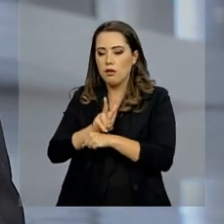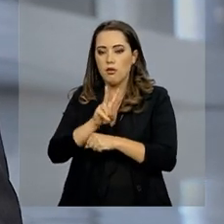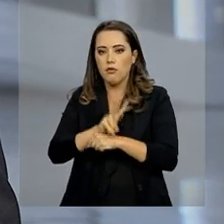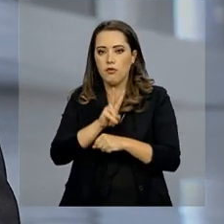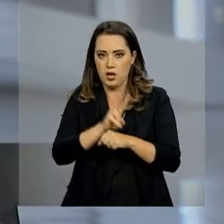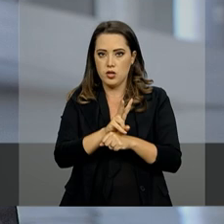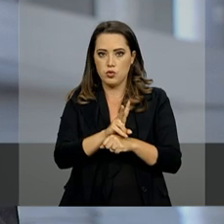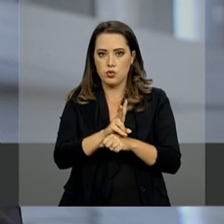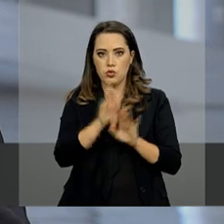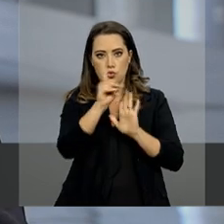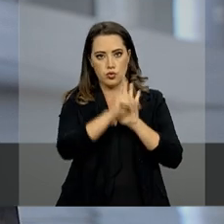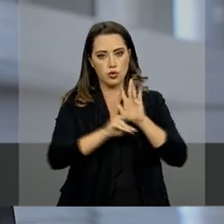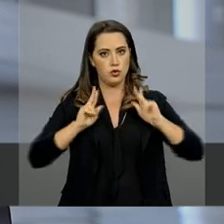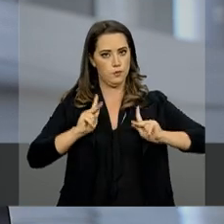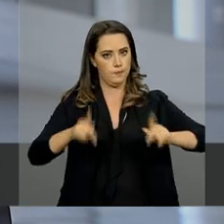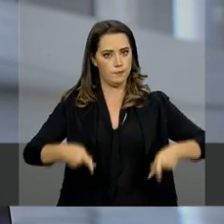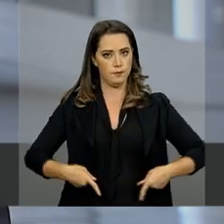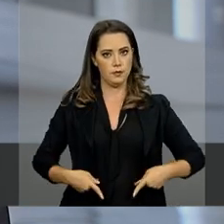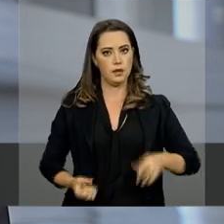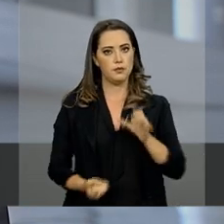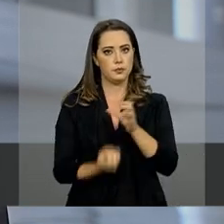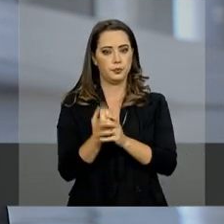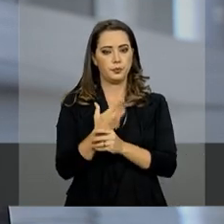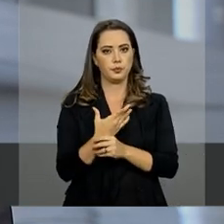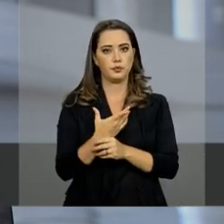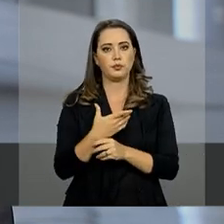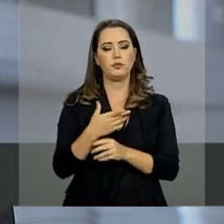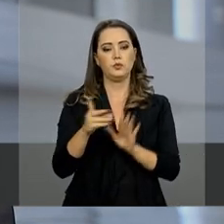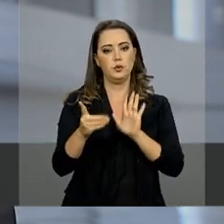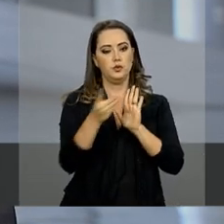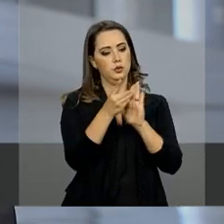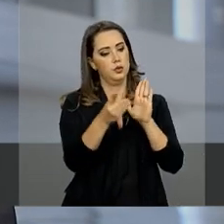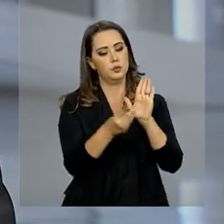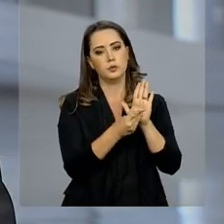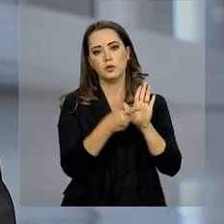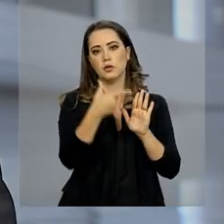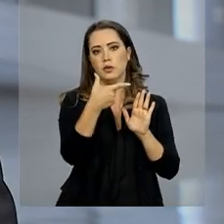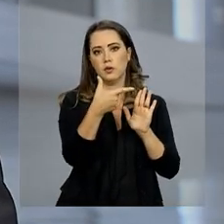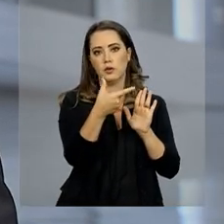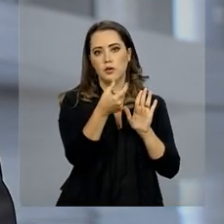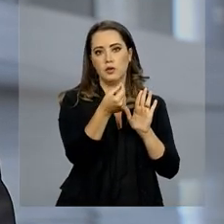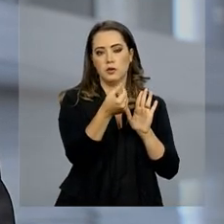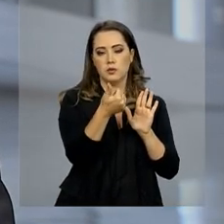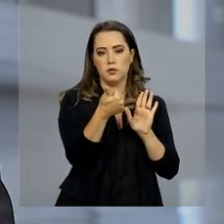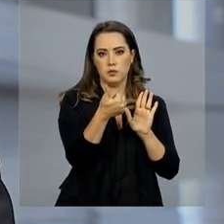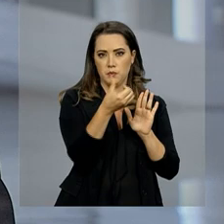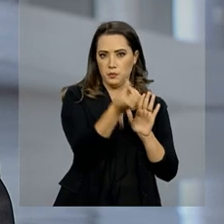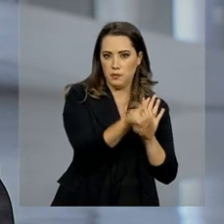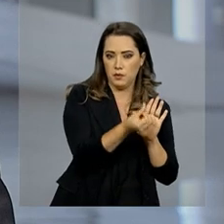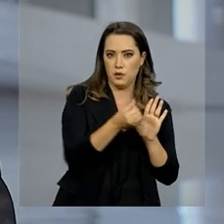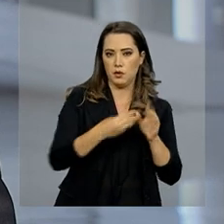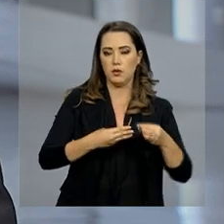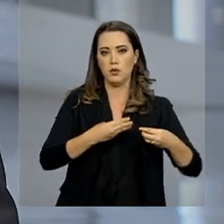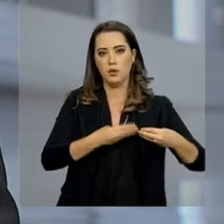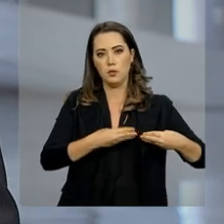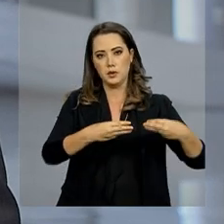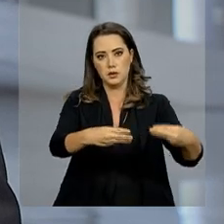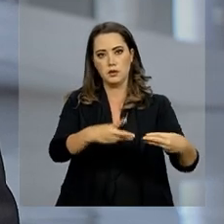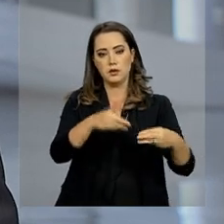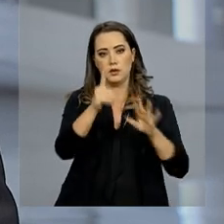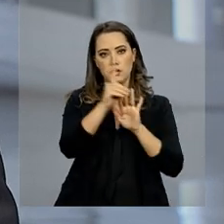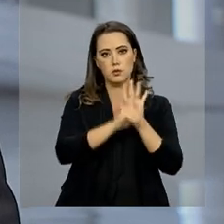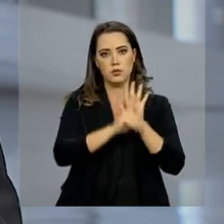criado por decreto em 2016 o programa da secretaria nacional de cidadania do ministério de direitos humanos